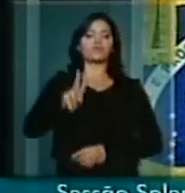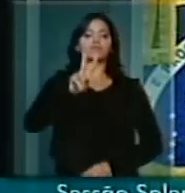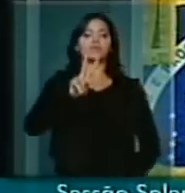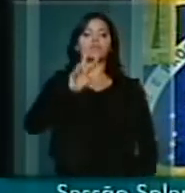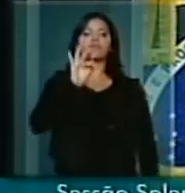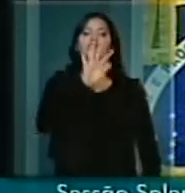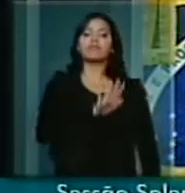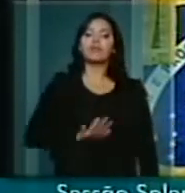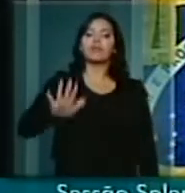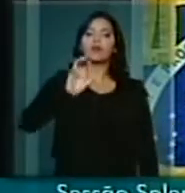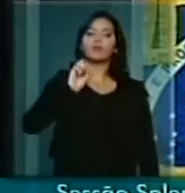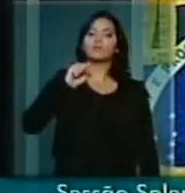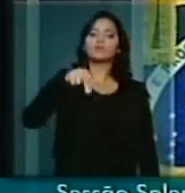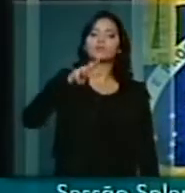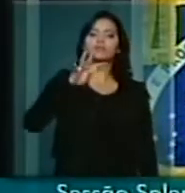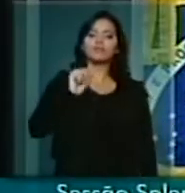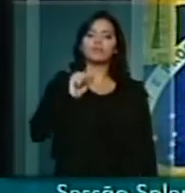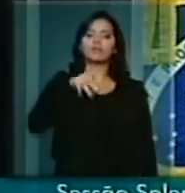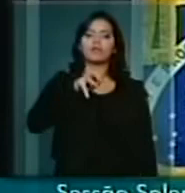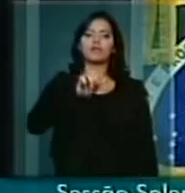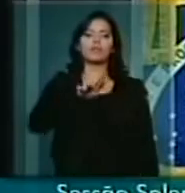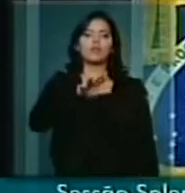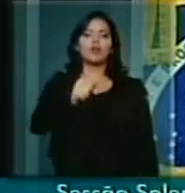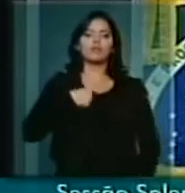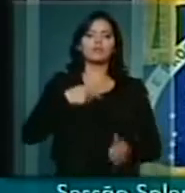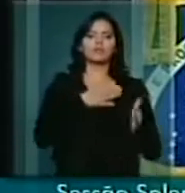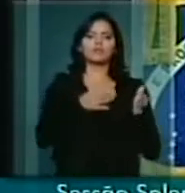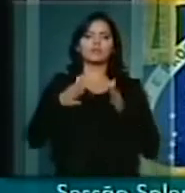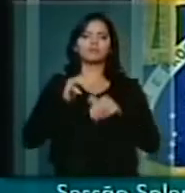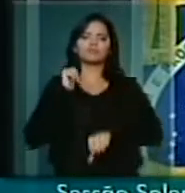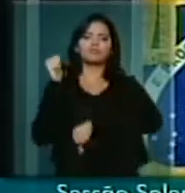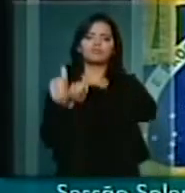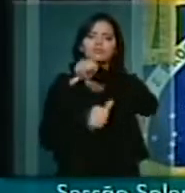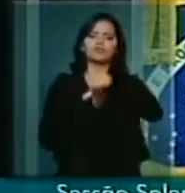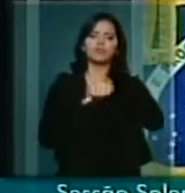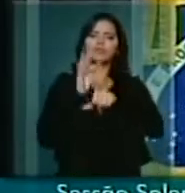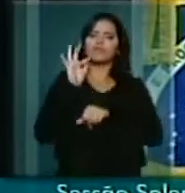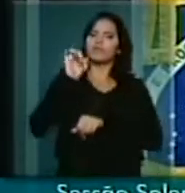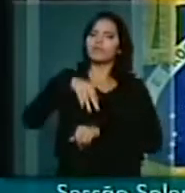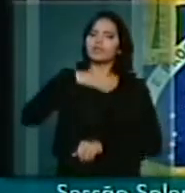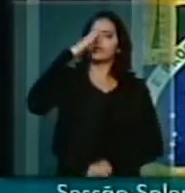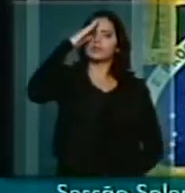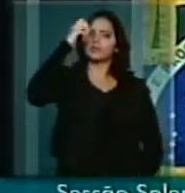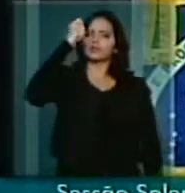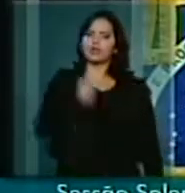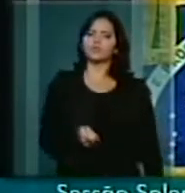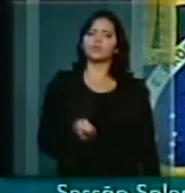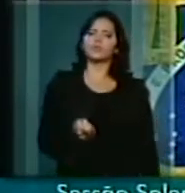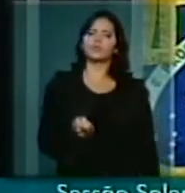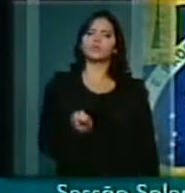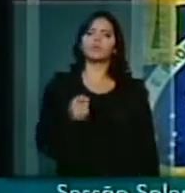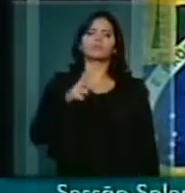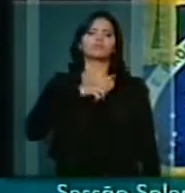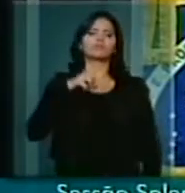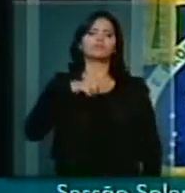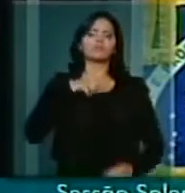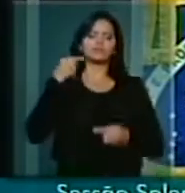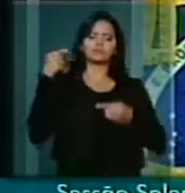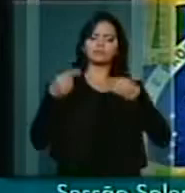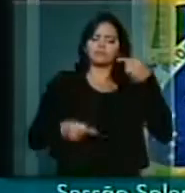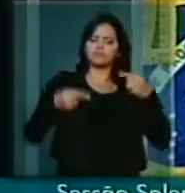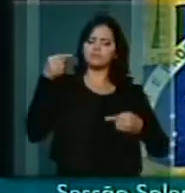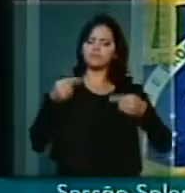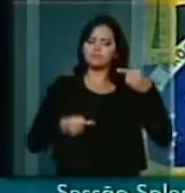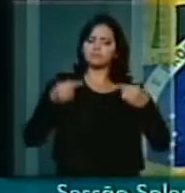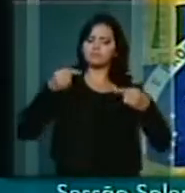de Santa Maria, no período de transição do final da ditadura, onde houve todo um debate